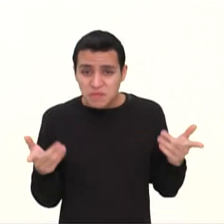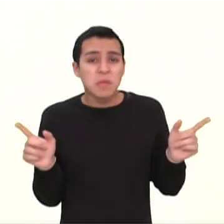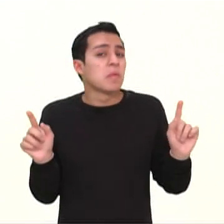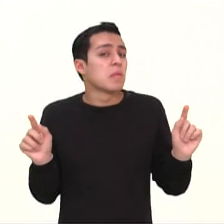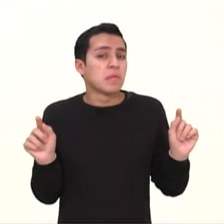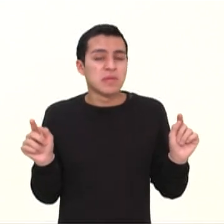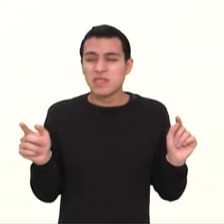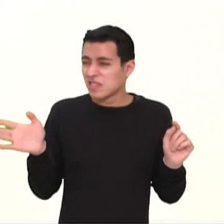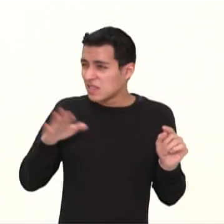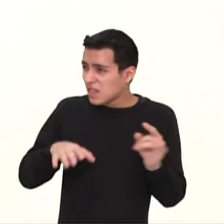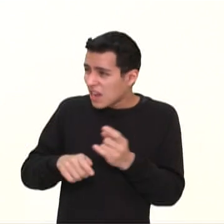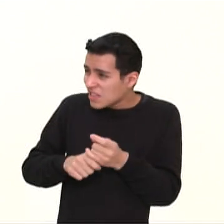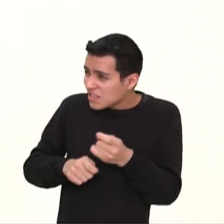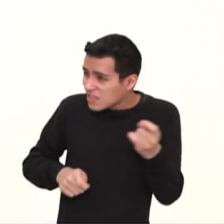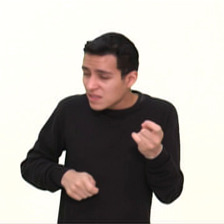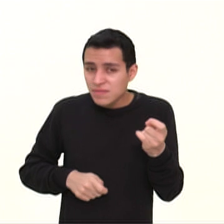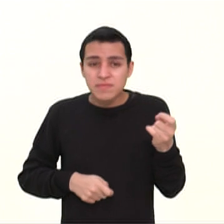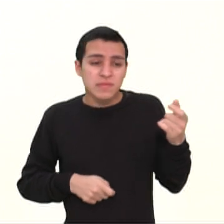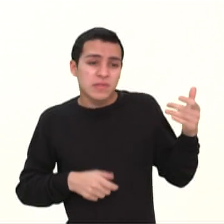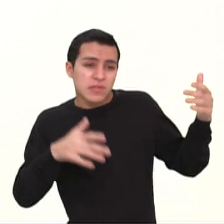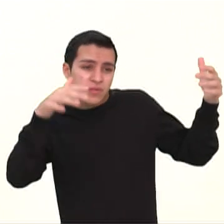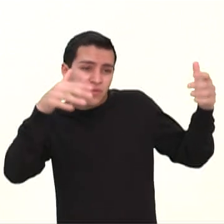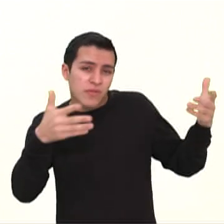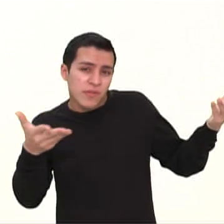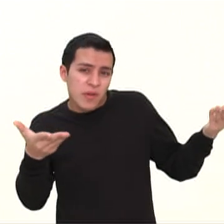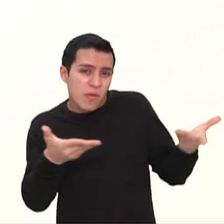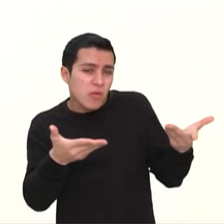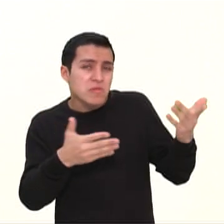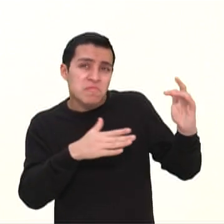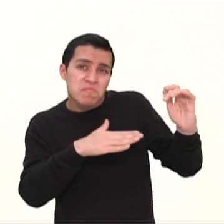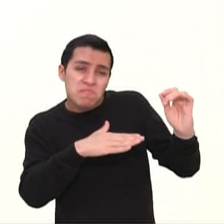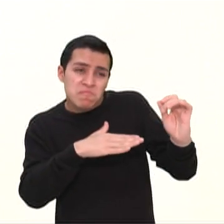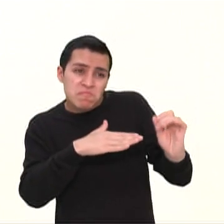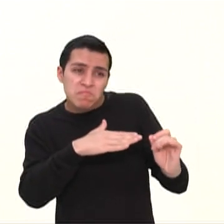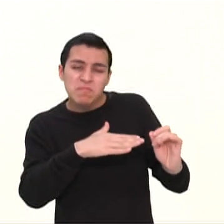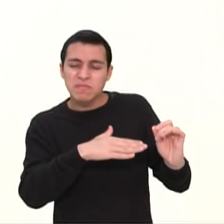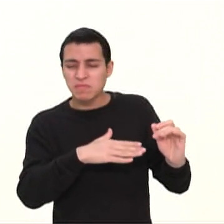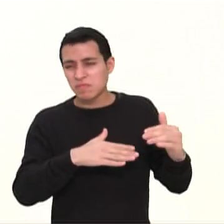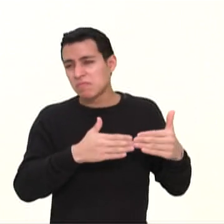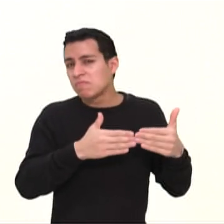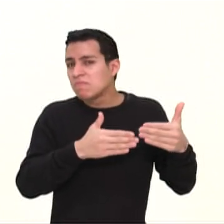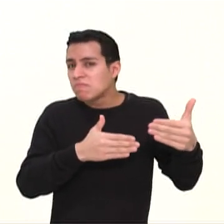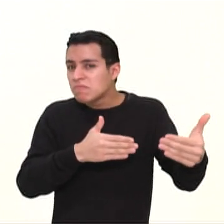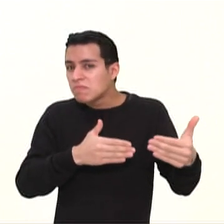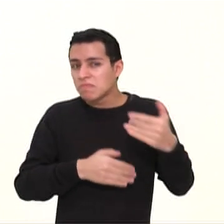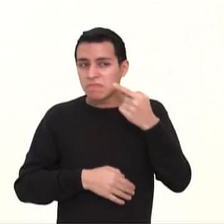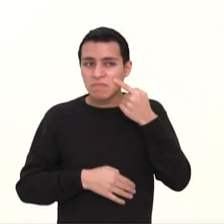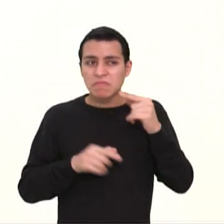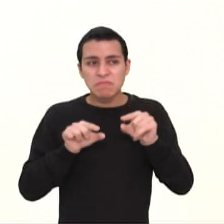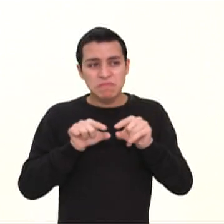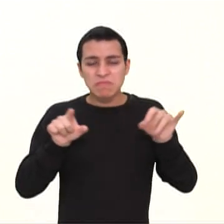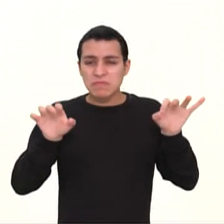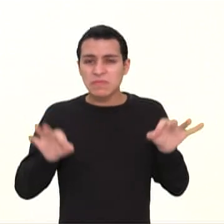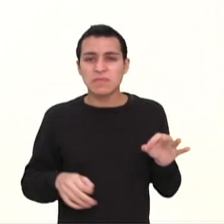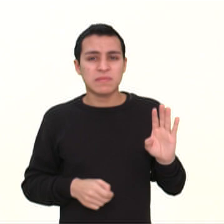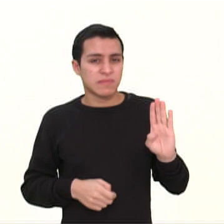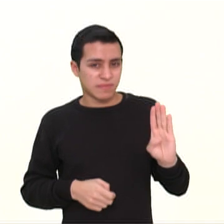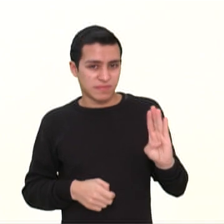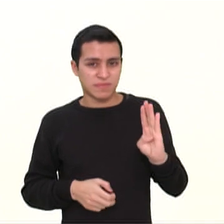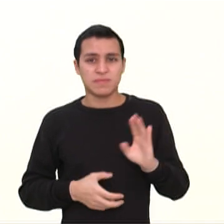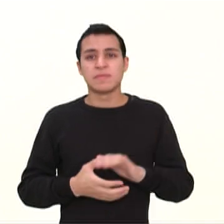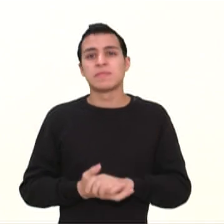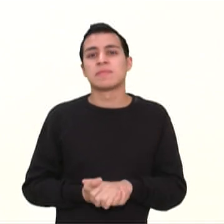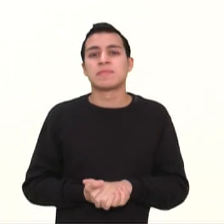sua sombrinha, chover hoje mais tarde. Então nós temos could, or may, or